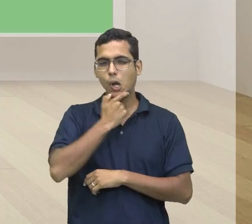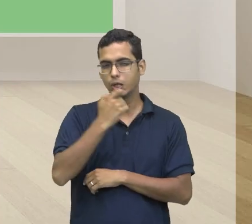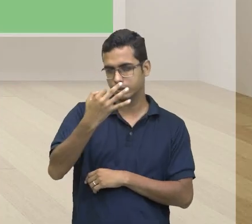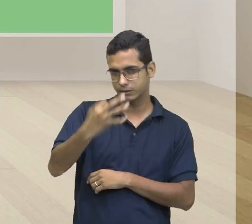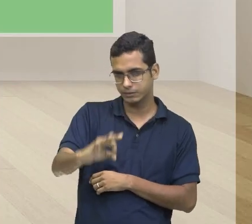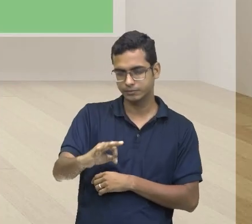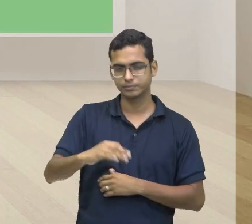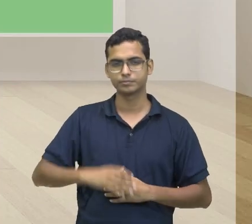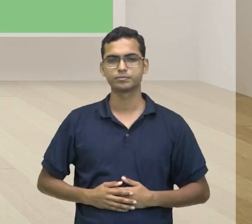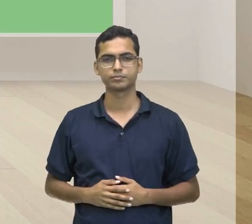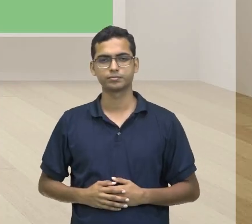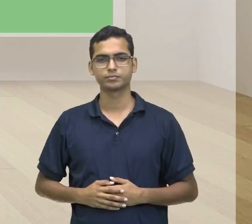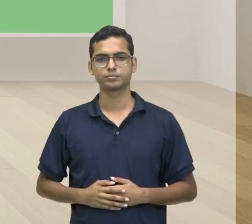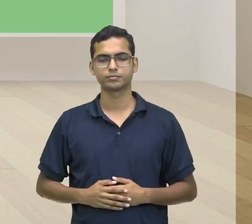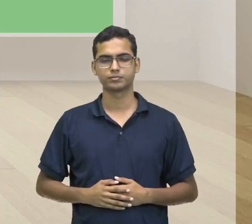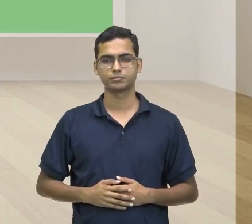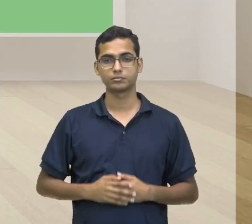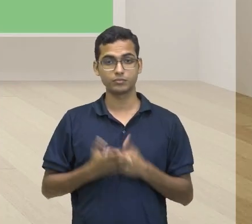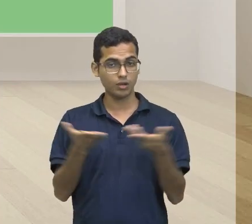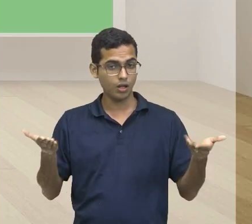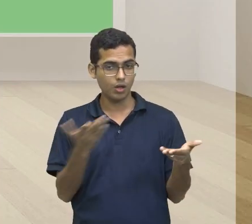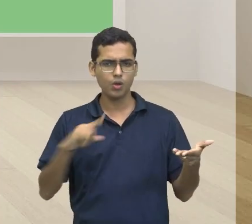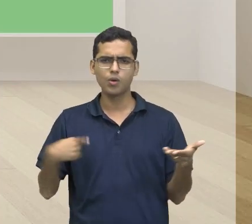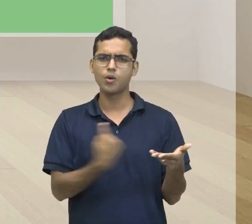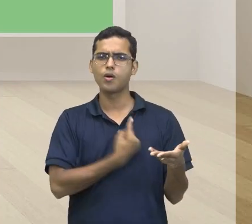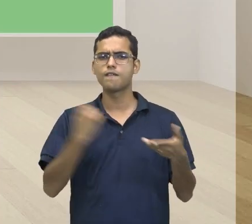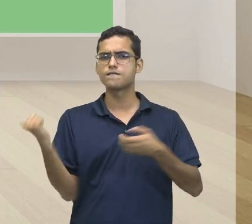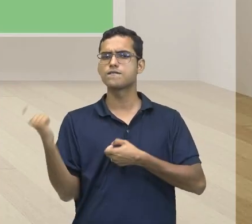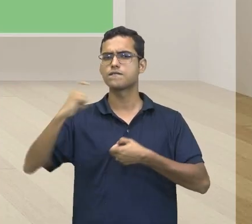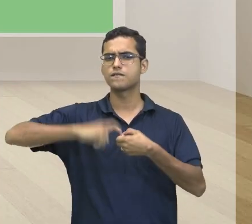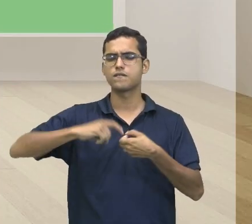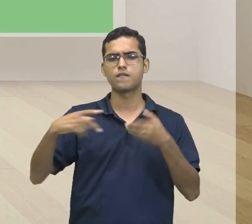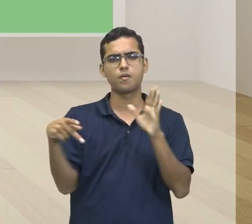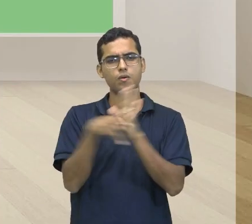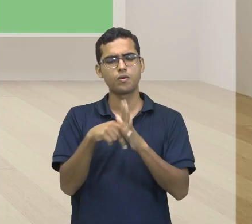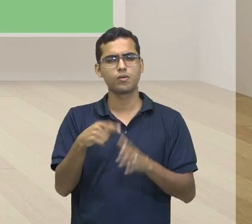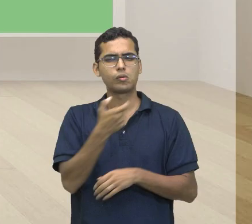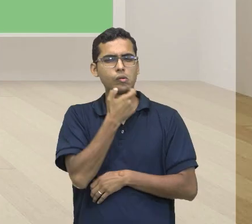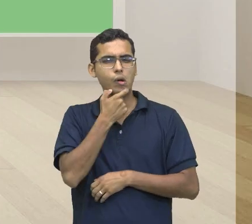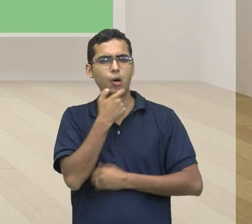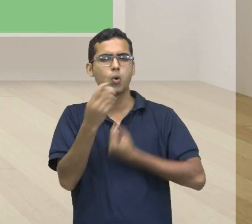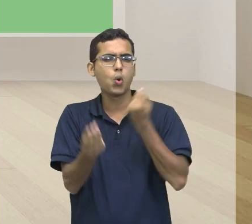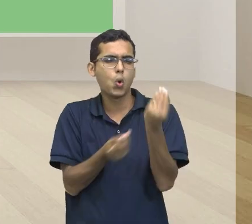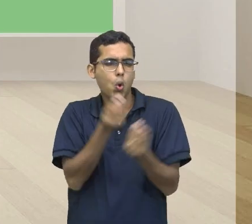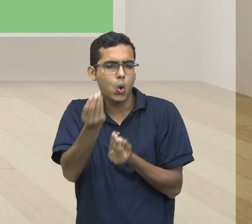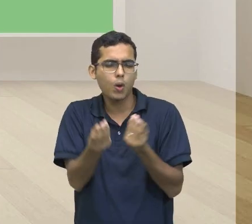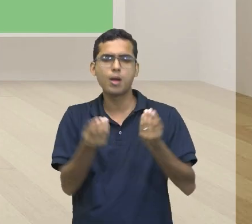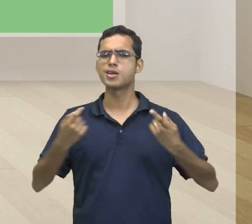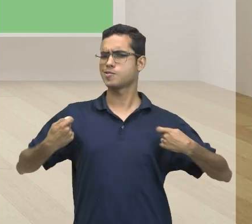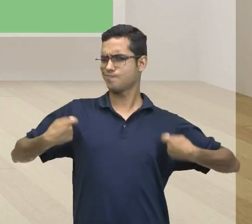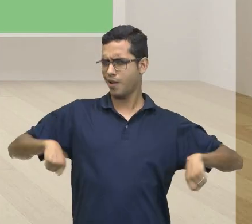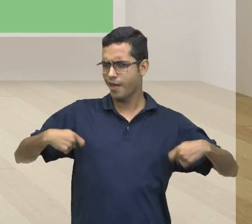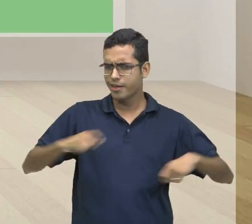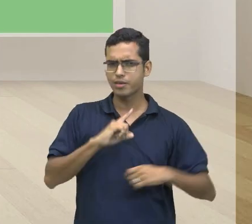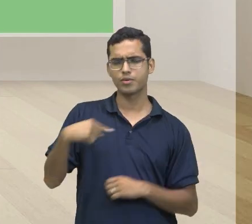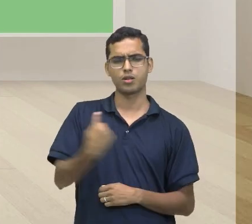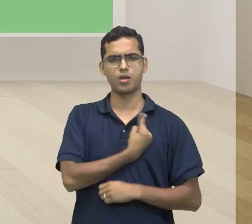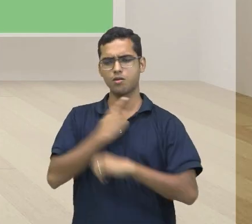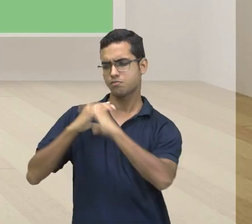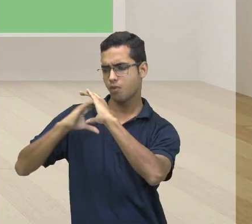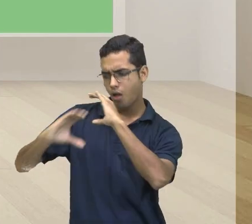Então, já mostramos aí os pontos cardeais. Agora, a gente volta para a questão da língua inglesa. O que é necessário para a gente se